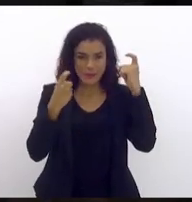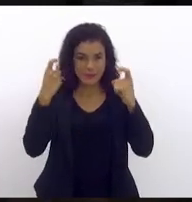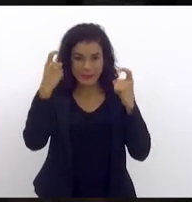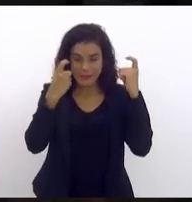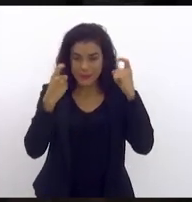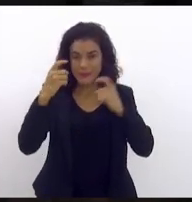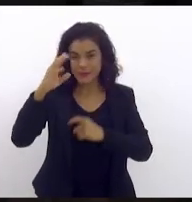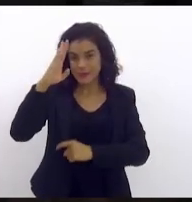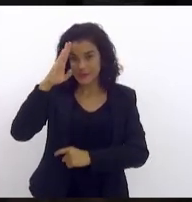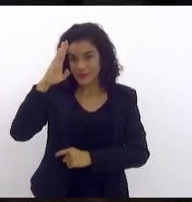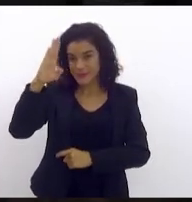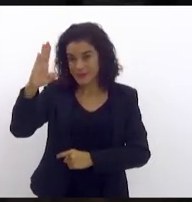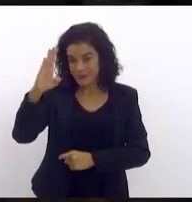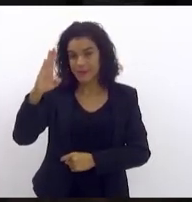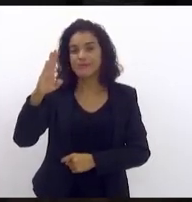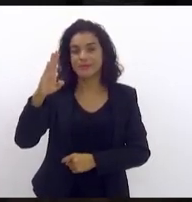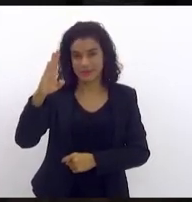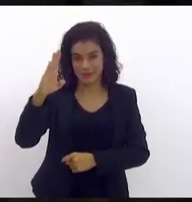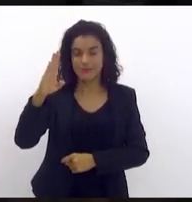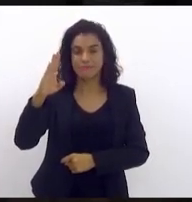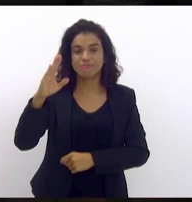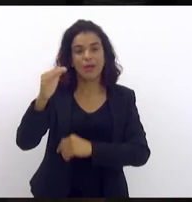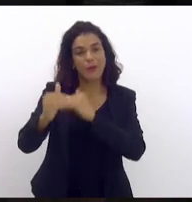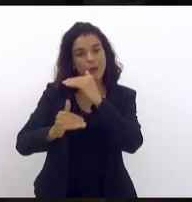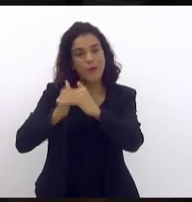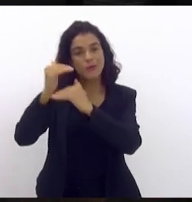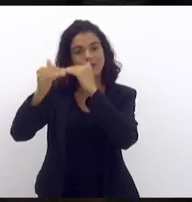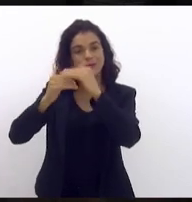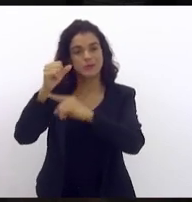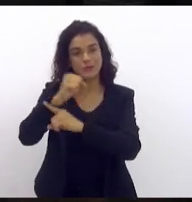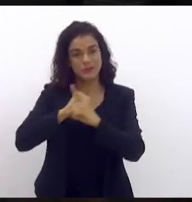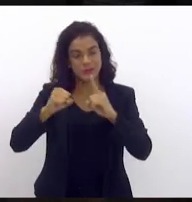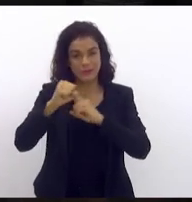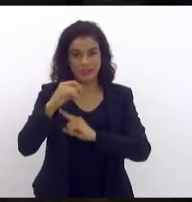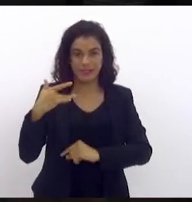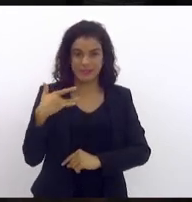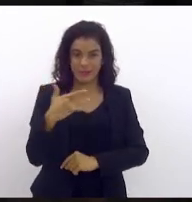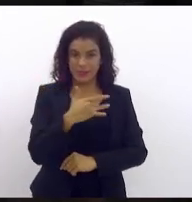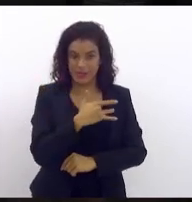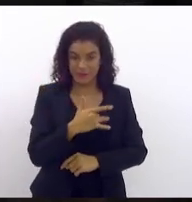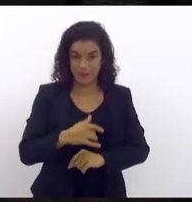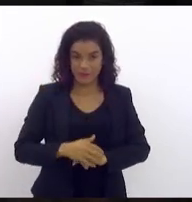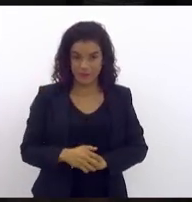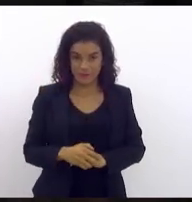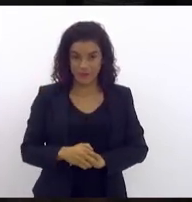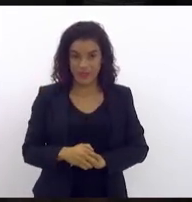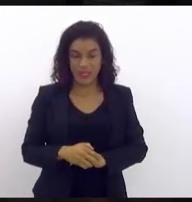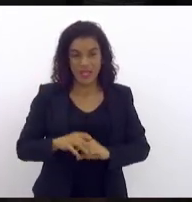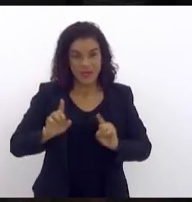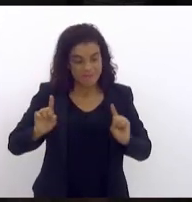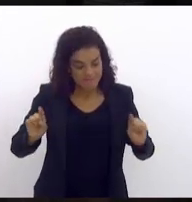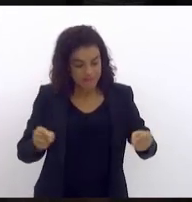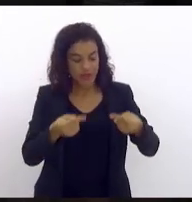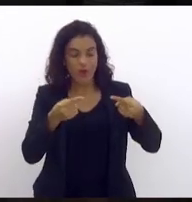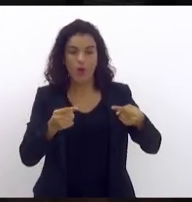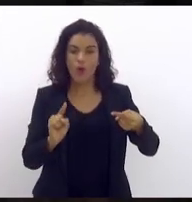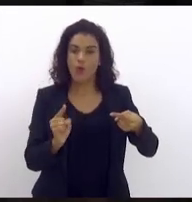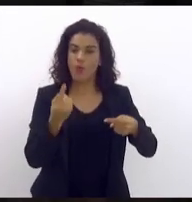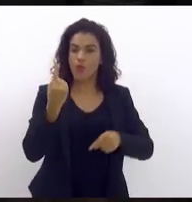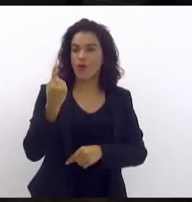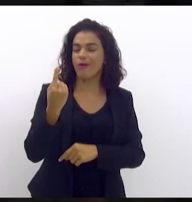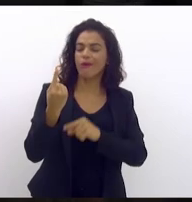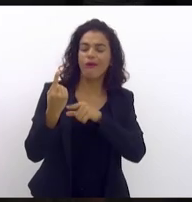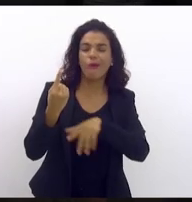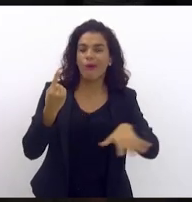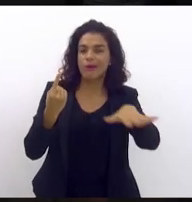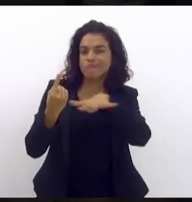são fundamentais para a construção de uma sociedade saudável enfrentamos desafios únicos frente a um